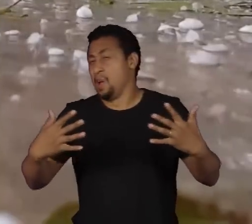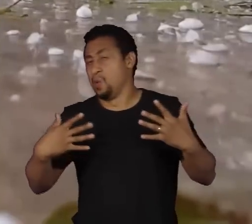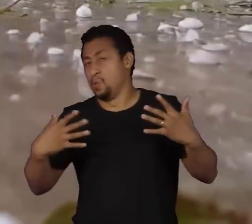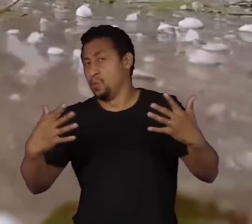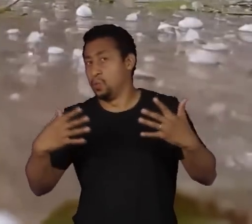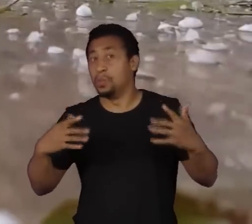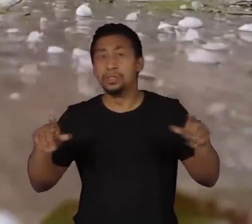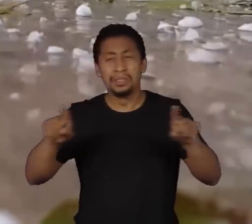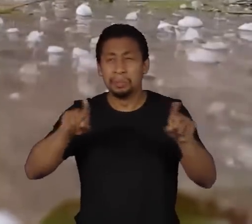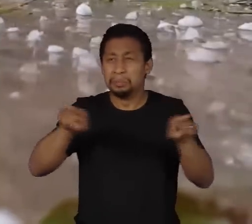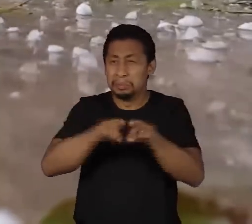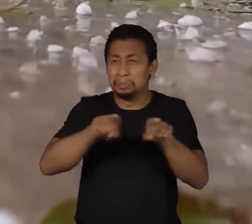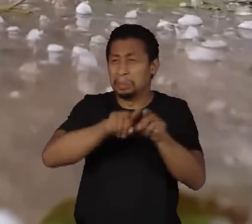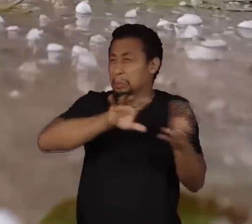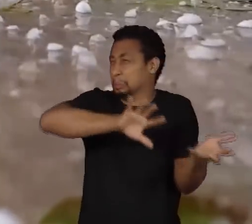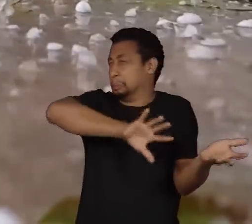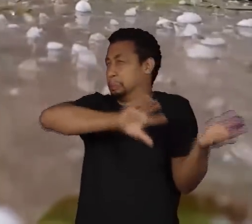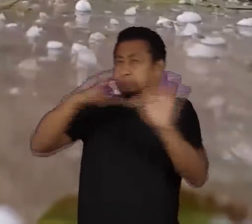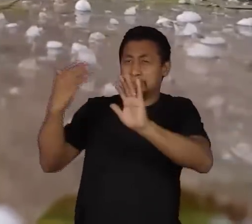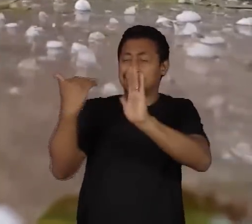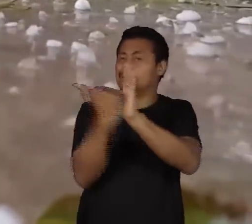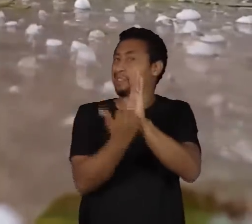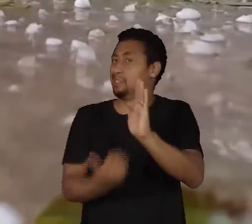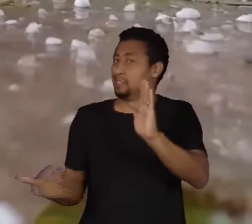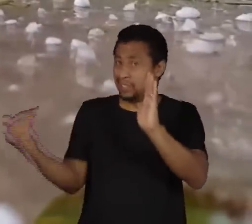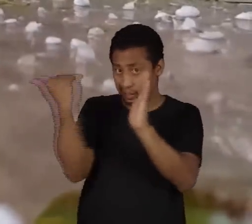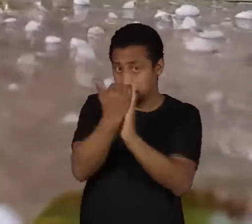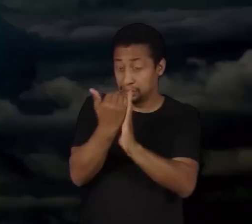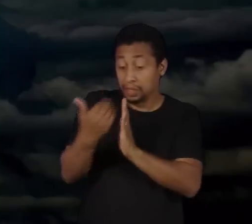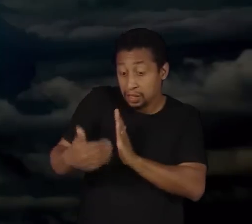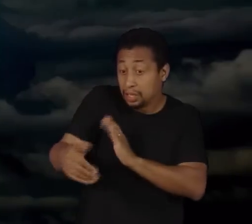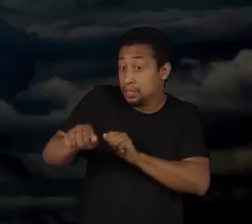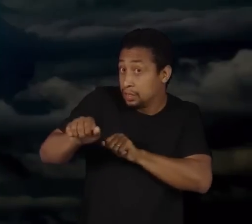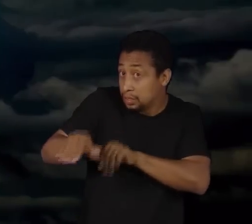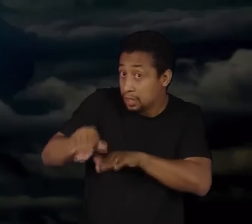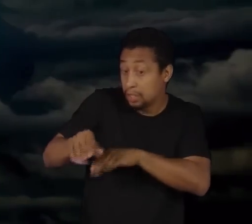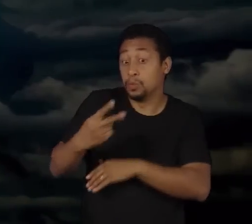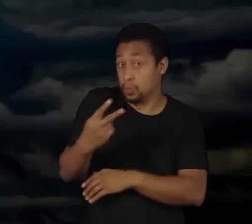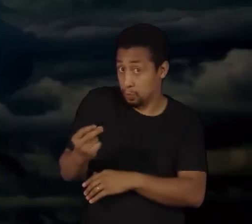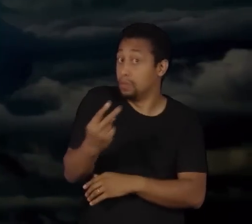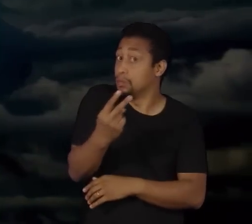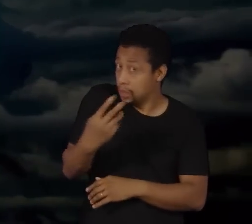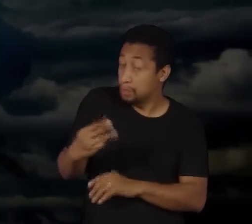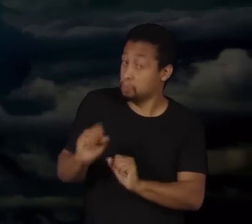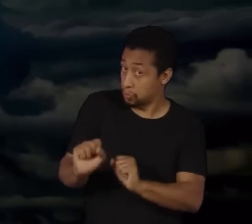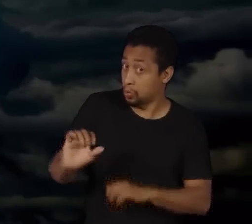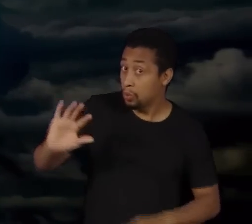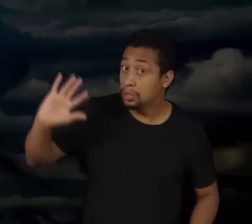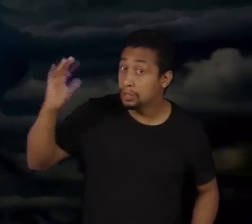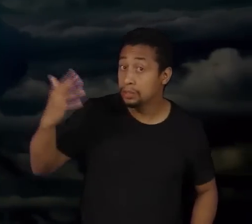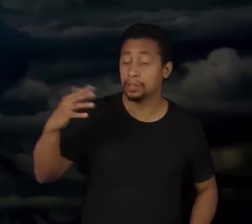efeitos extremos, já em setembro de 2023. O El Niño é associado ao